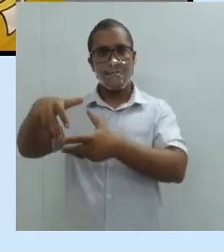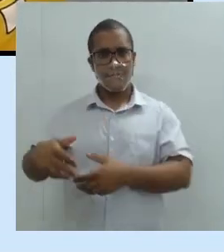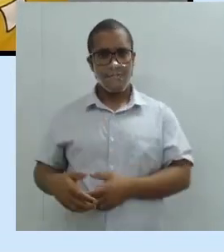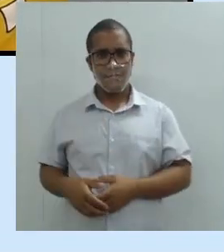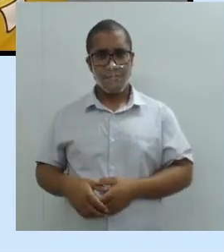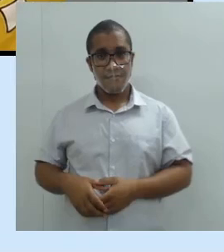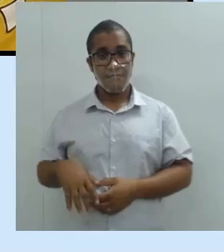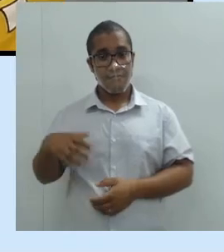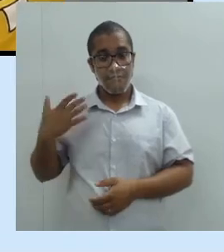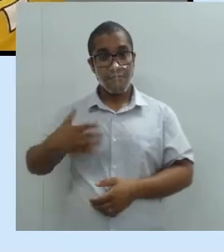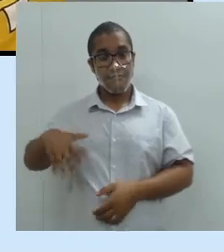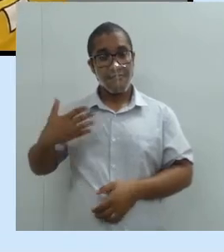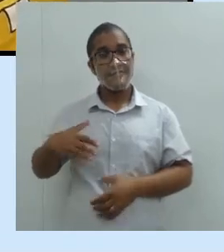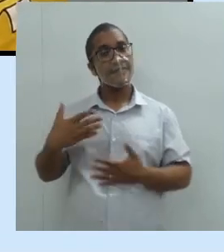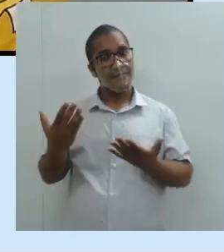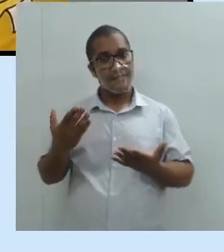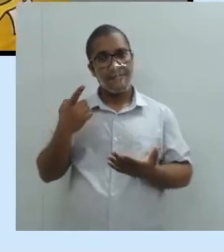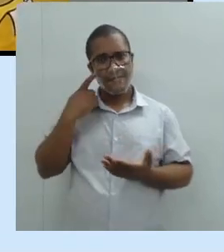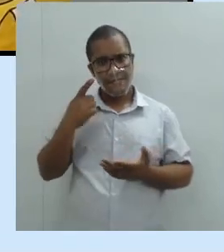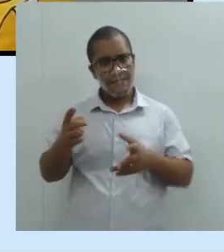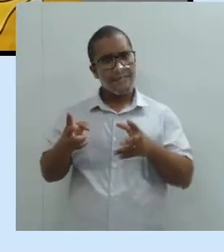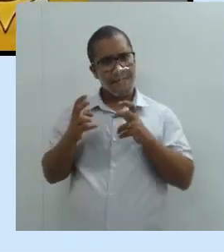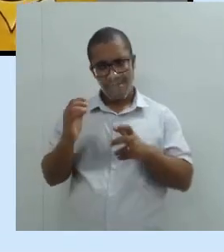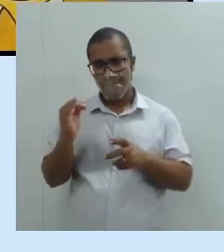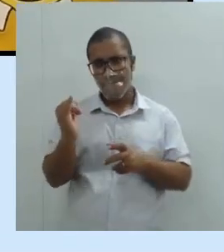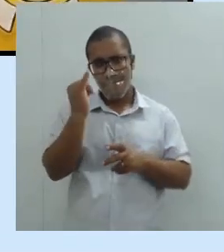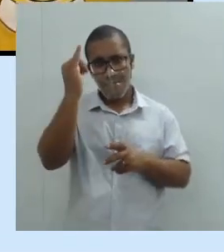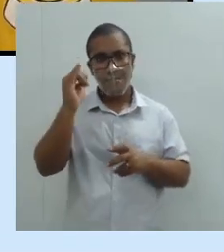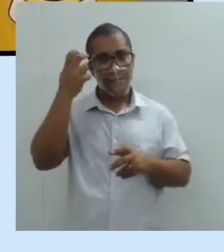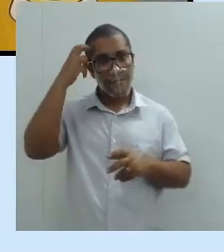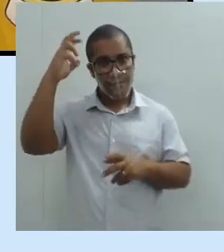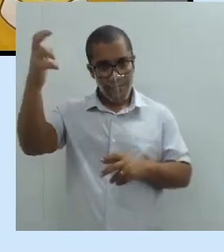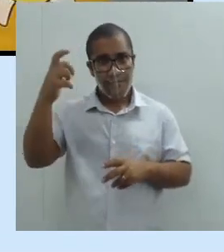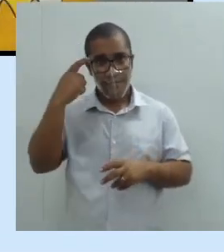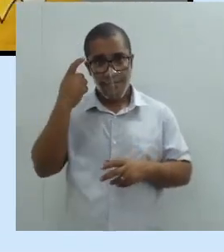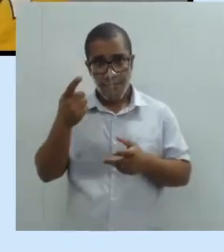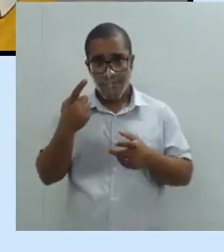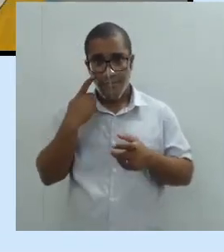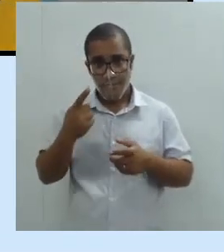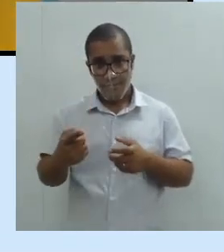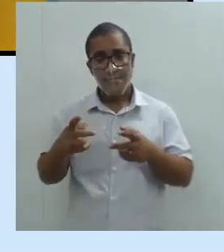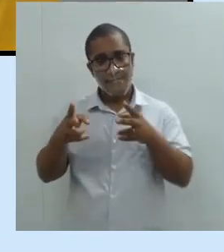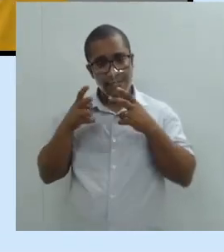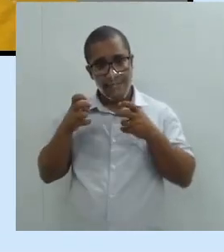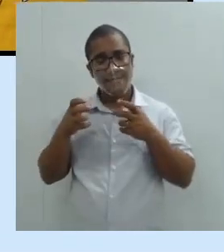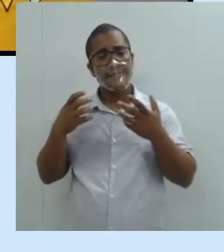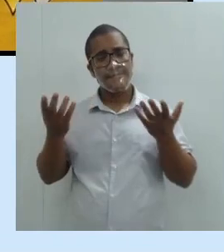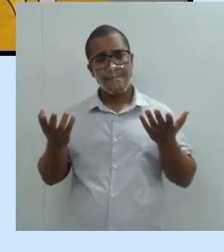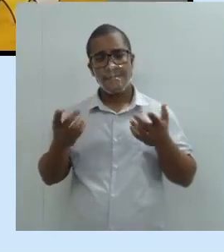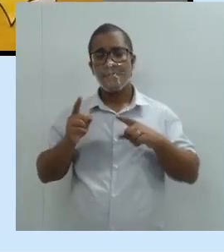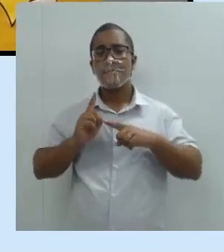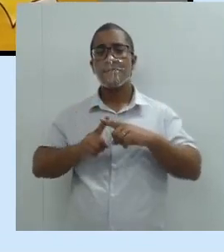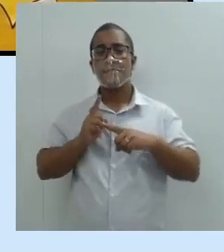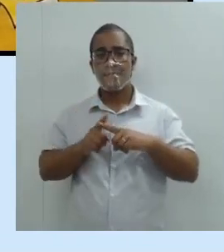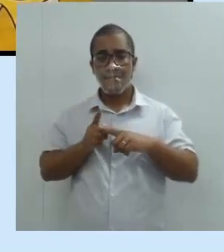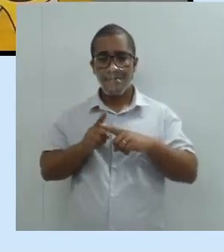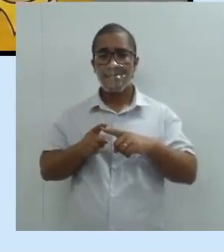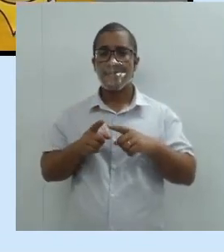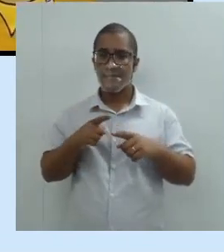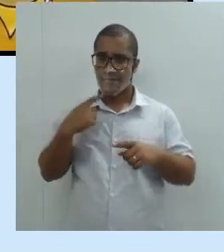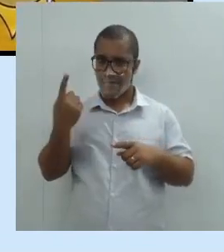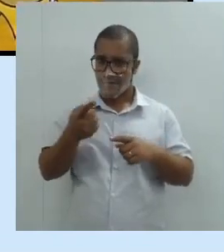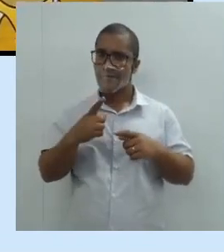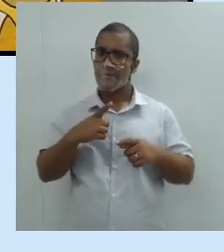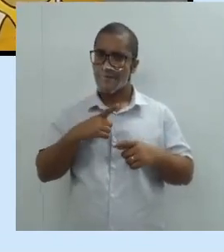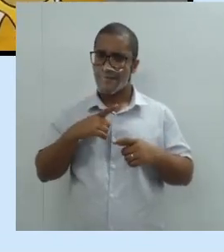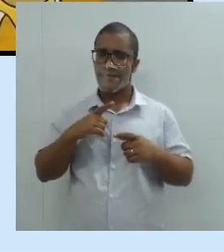mundo, né? Então veja a nossa importância cultural mediante a preservação daquilo que nós temos